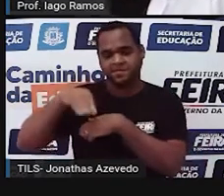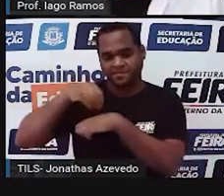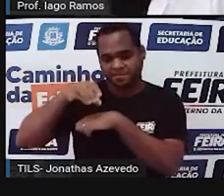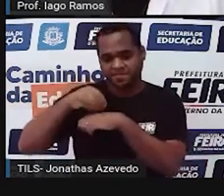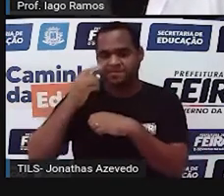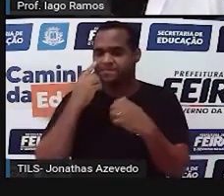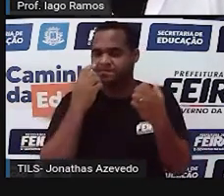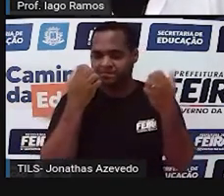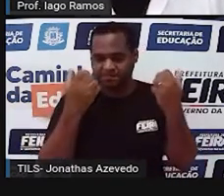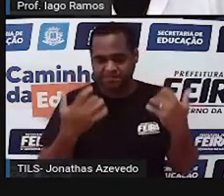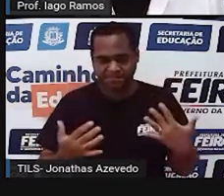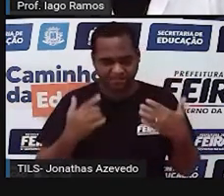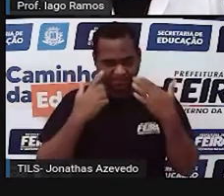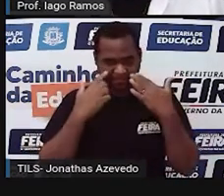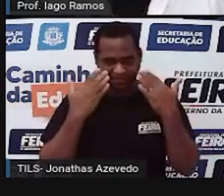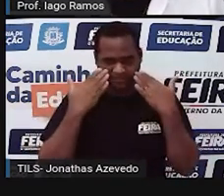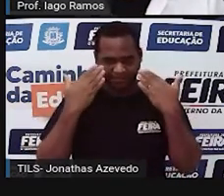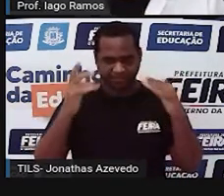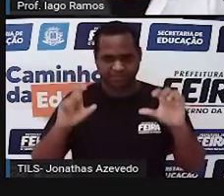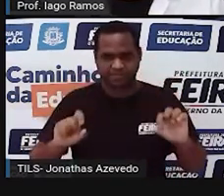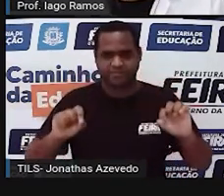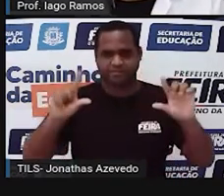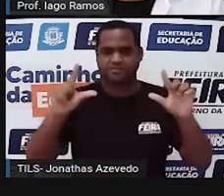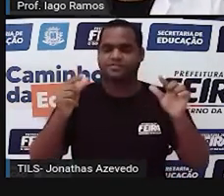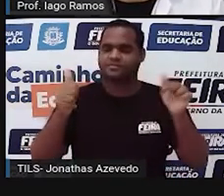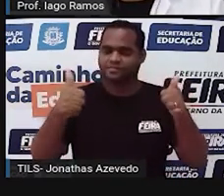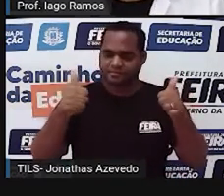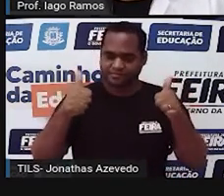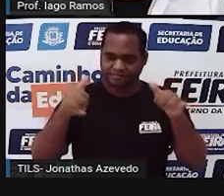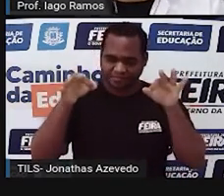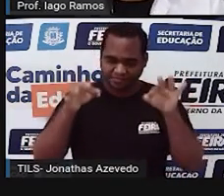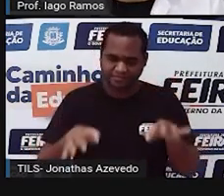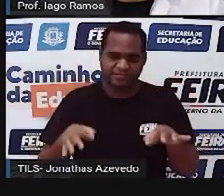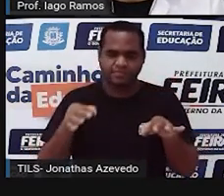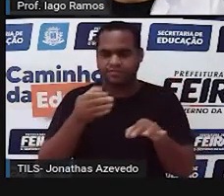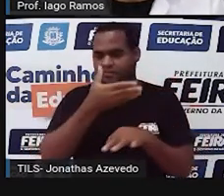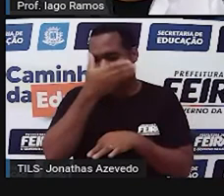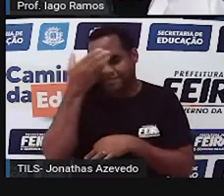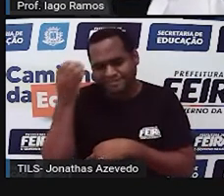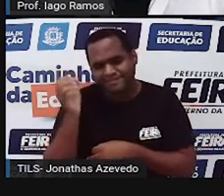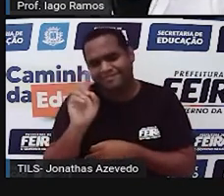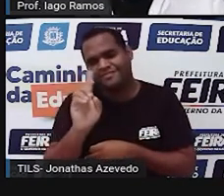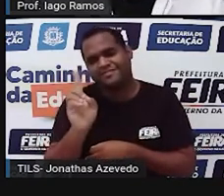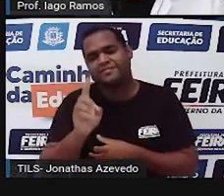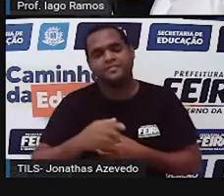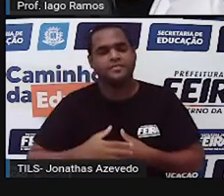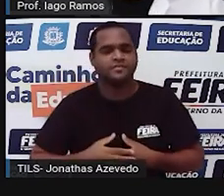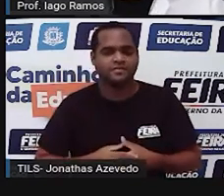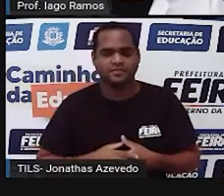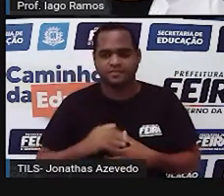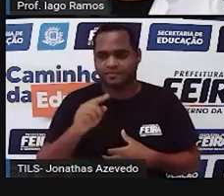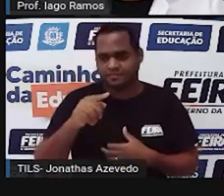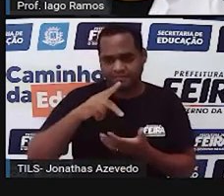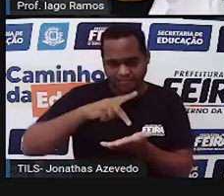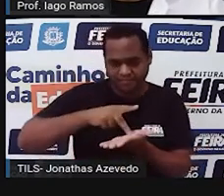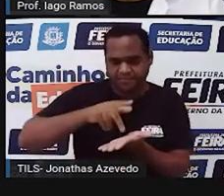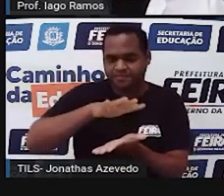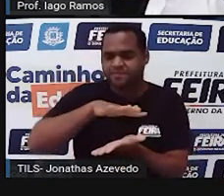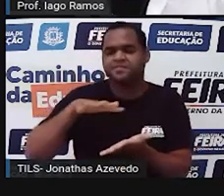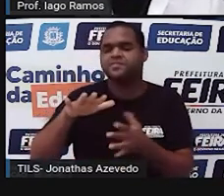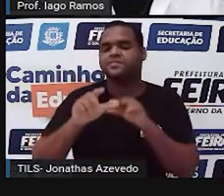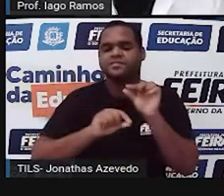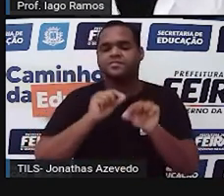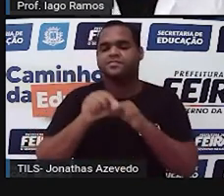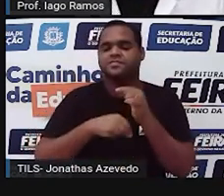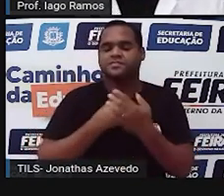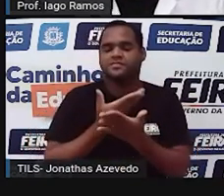esse esqueminha que aparecem na tela ó mês que minhas um básico para não esquecer tá o que é que a geometria plana isto